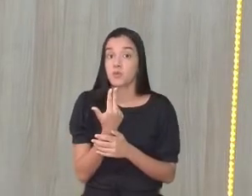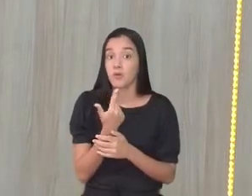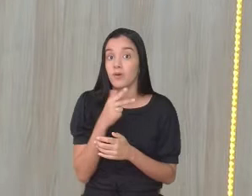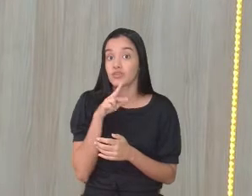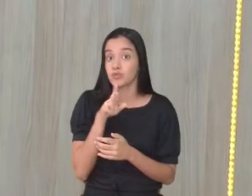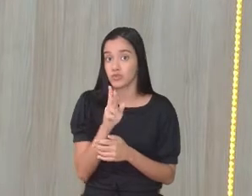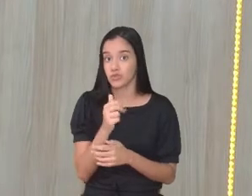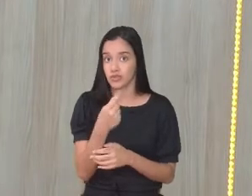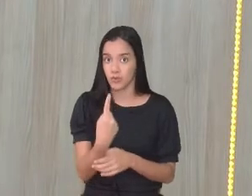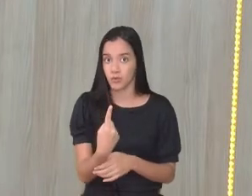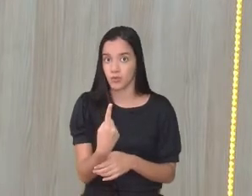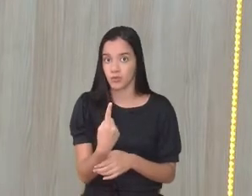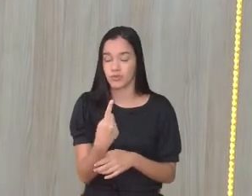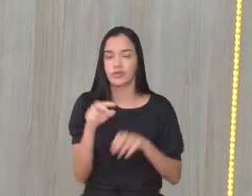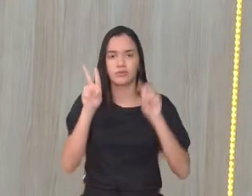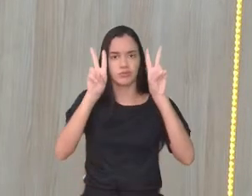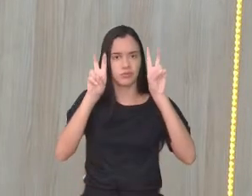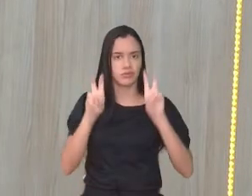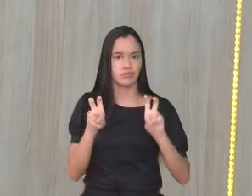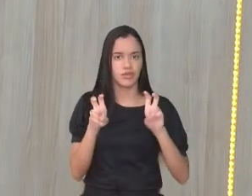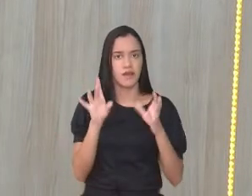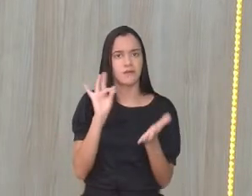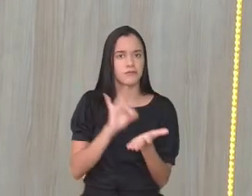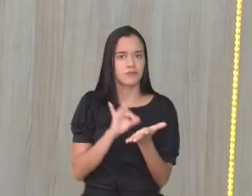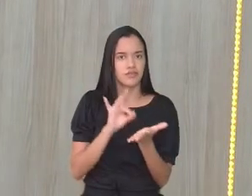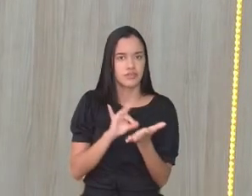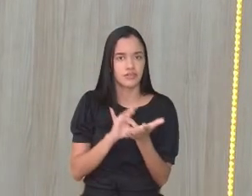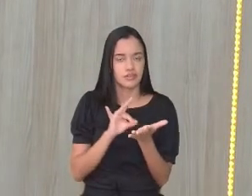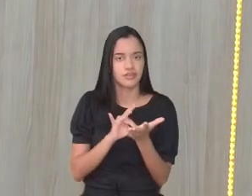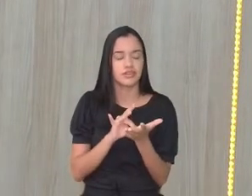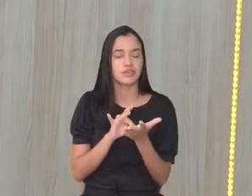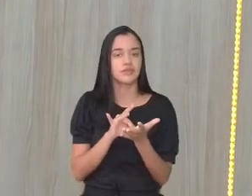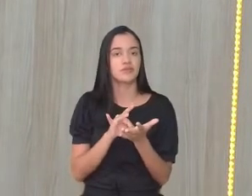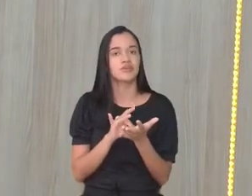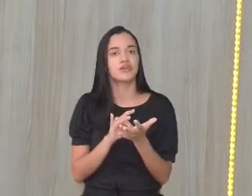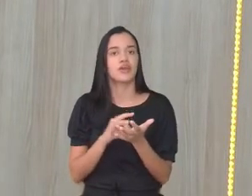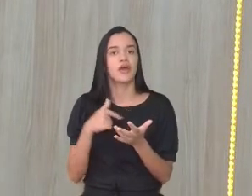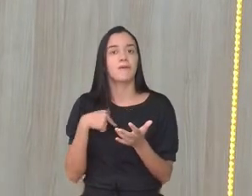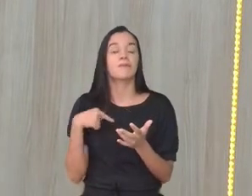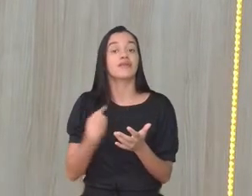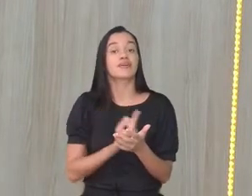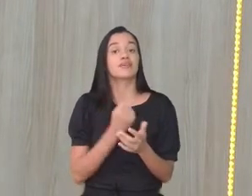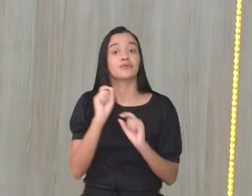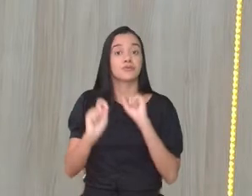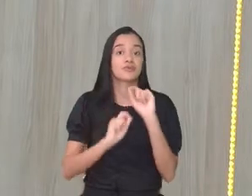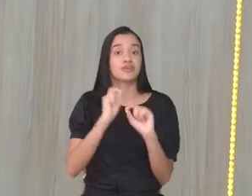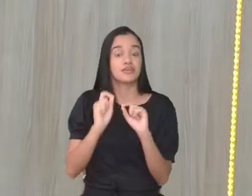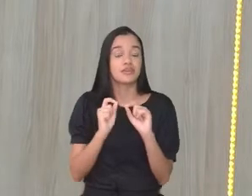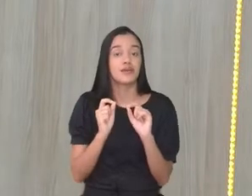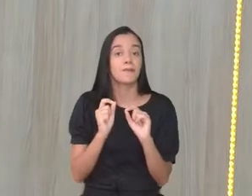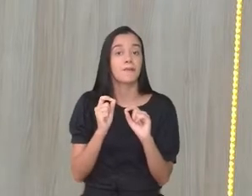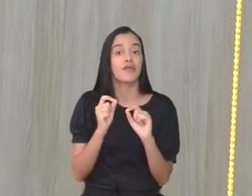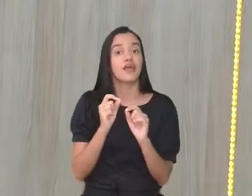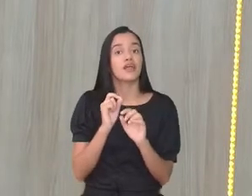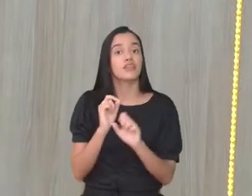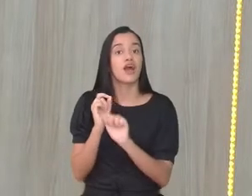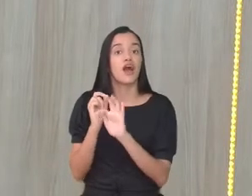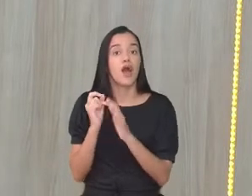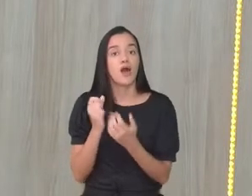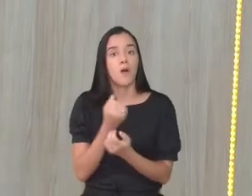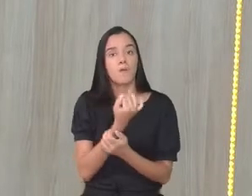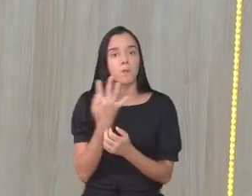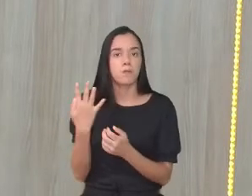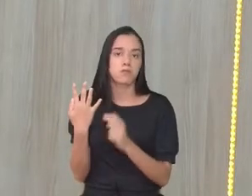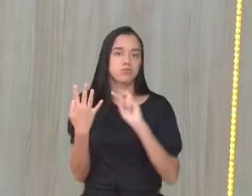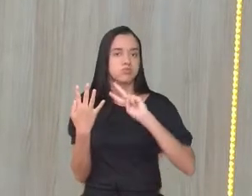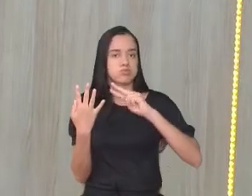isso, por definição, se torna verdadeiro para que as propriedades da potência se tornem verdadeiras, que é o que a gente vai